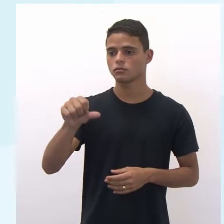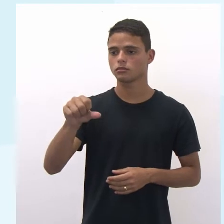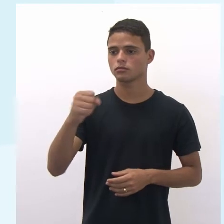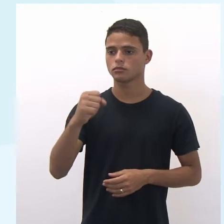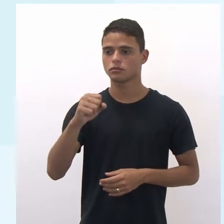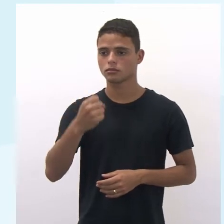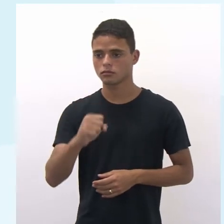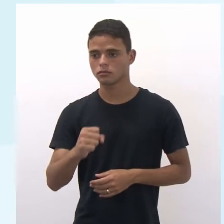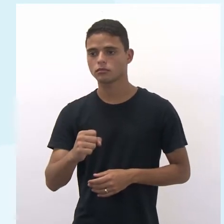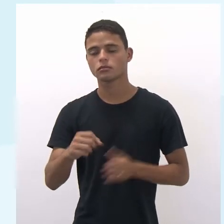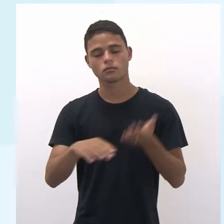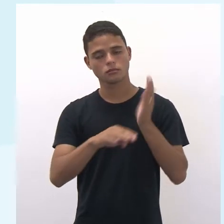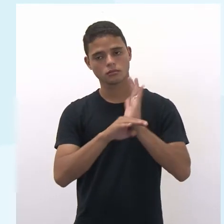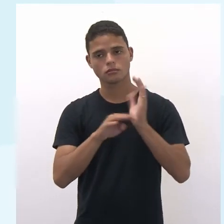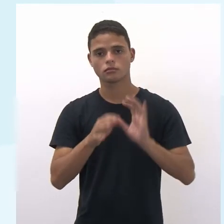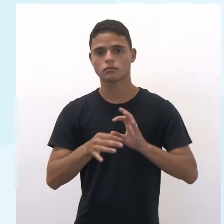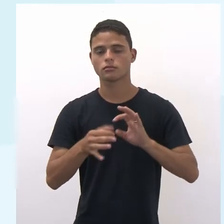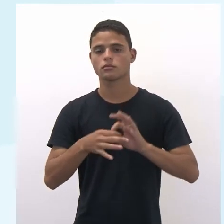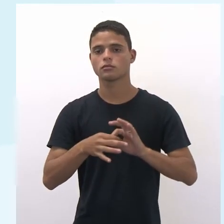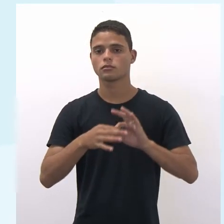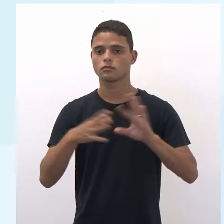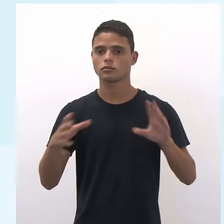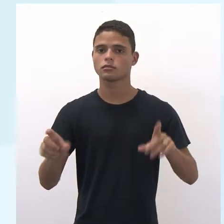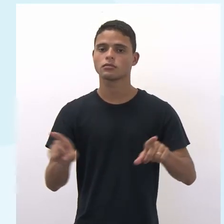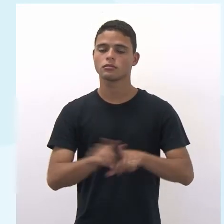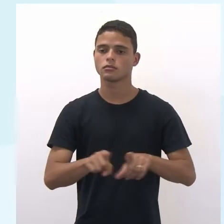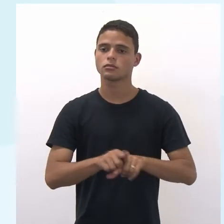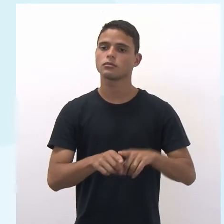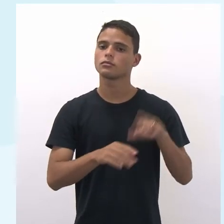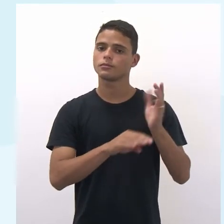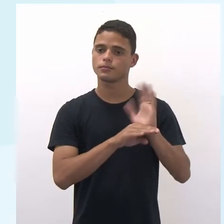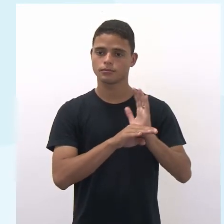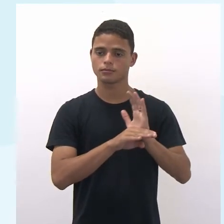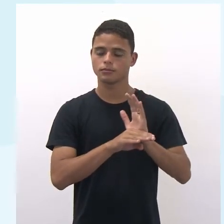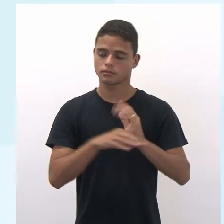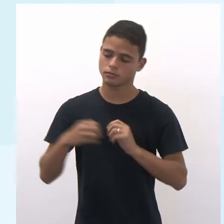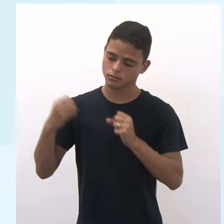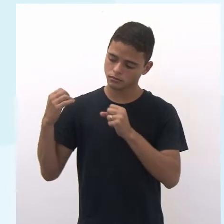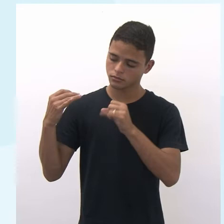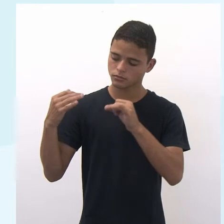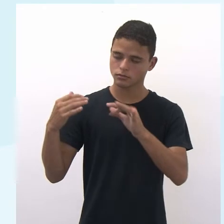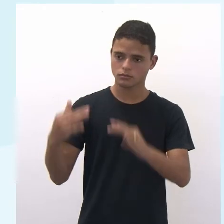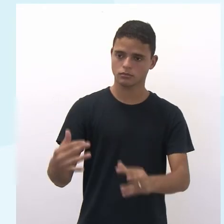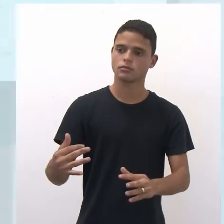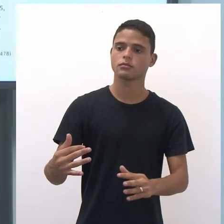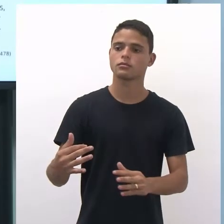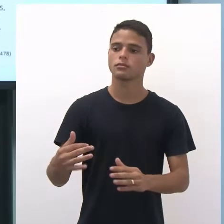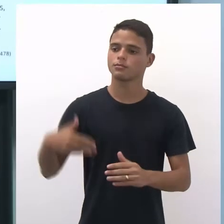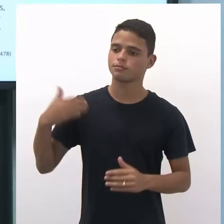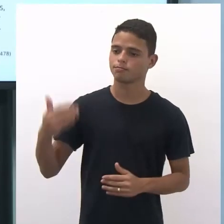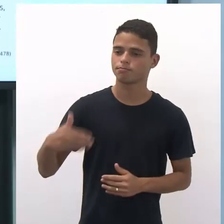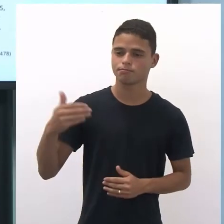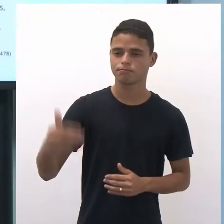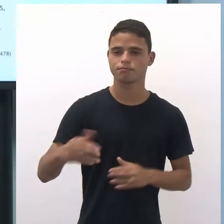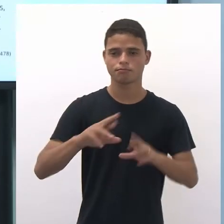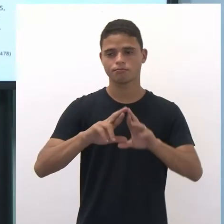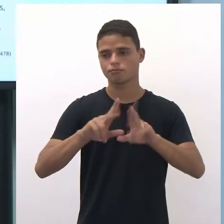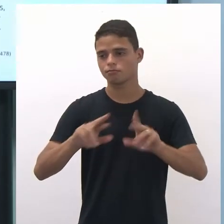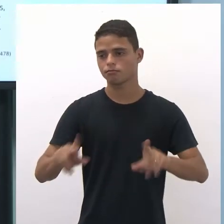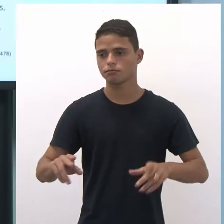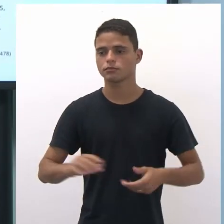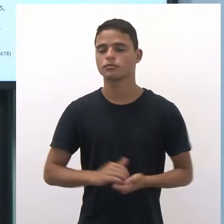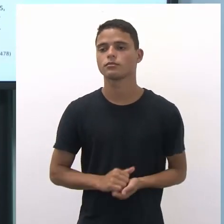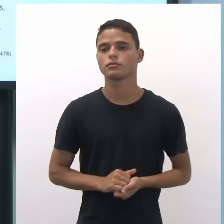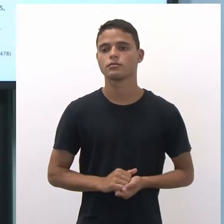que está disponível, esse vídeo conta a história das várias constituições, né?